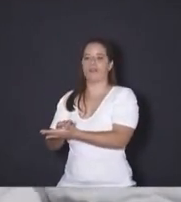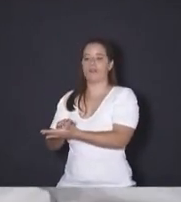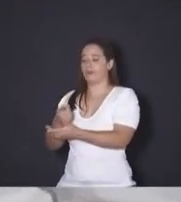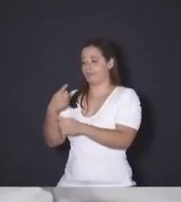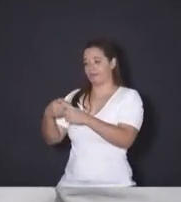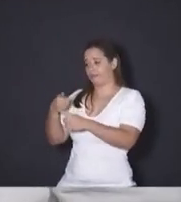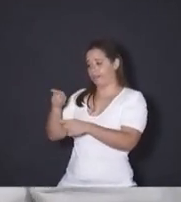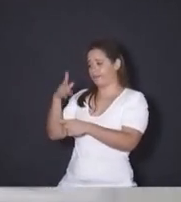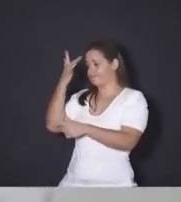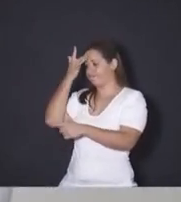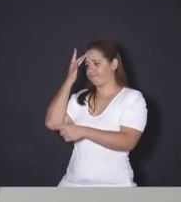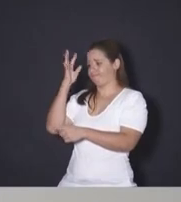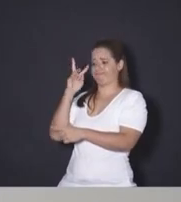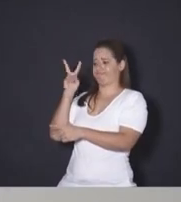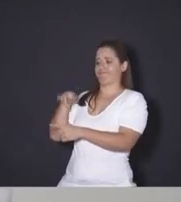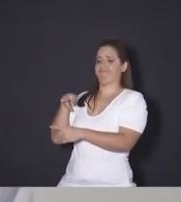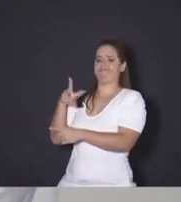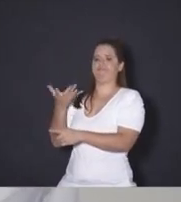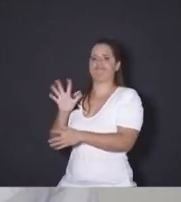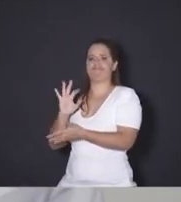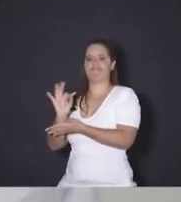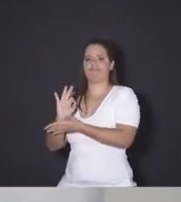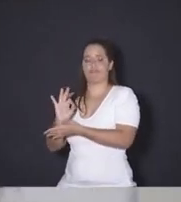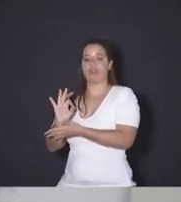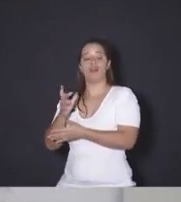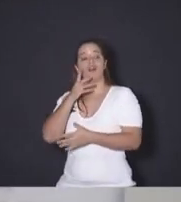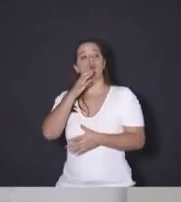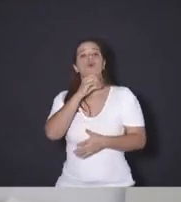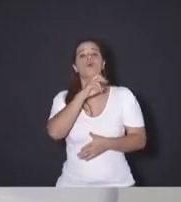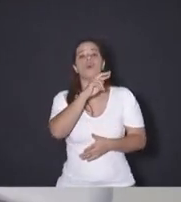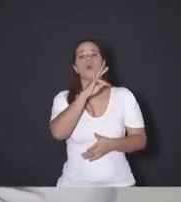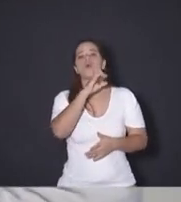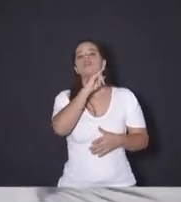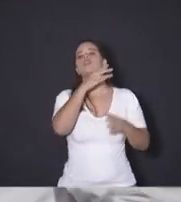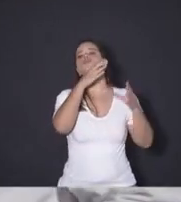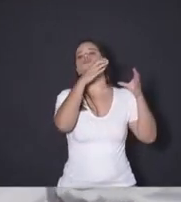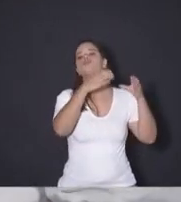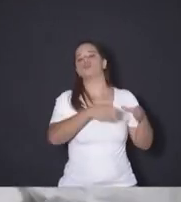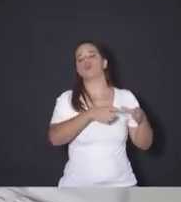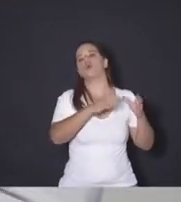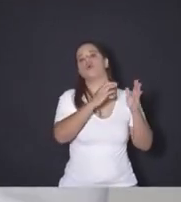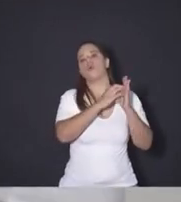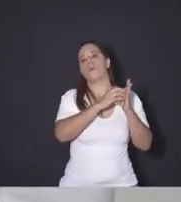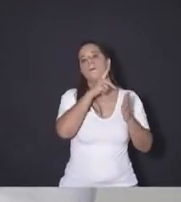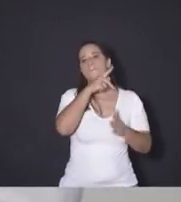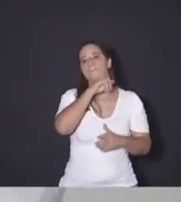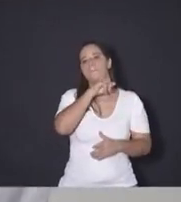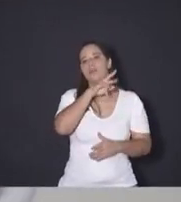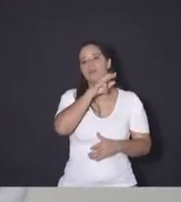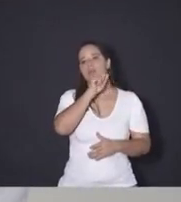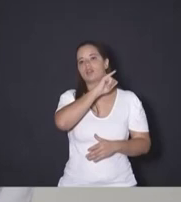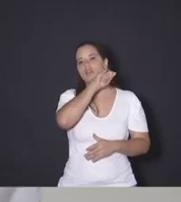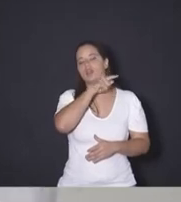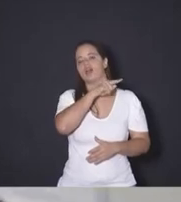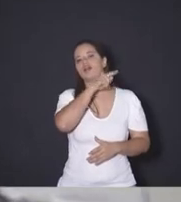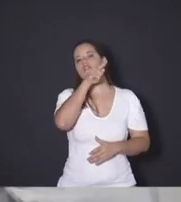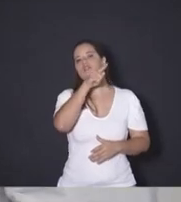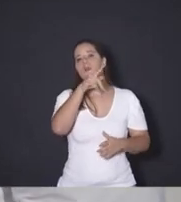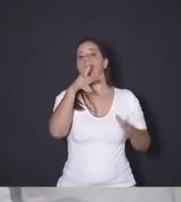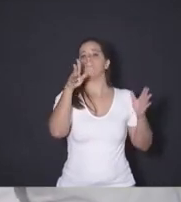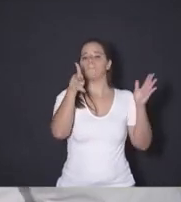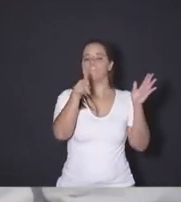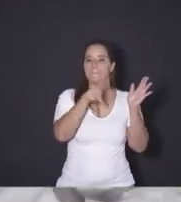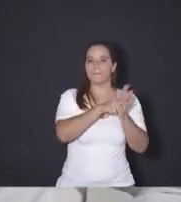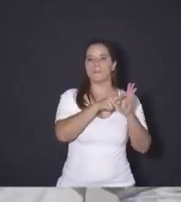reconhecido então o cortejo vem da comunidade de pirajá ele é desse bairro ele é desse lugar do de um terreiro de candomblé